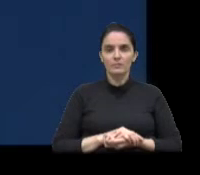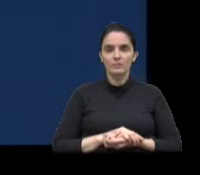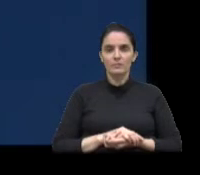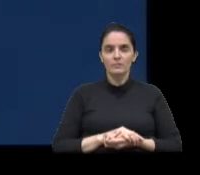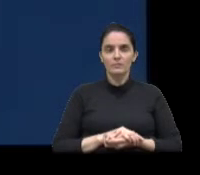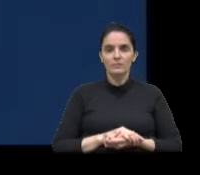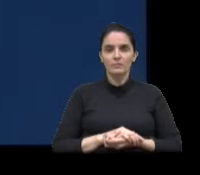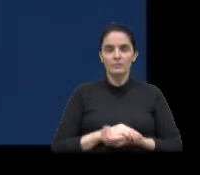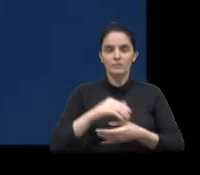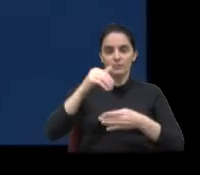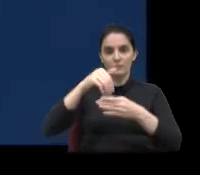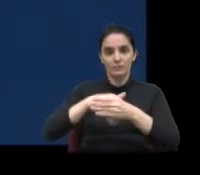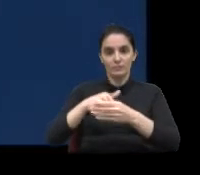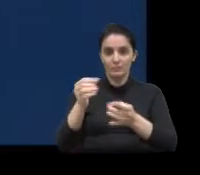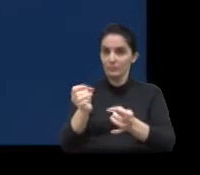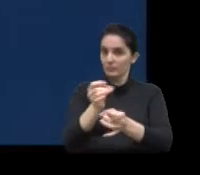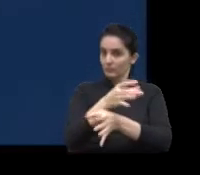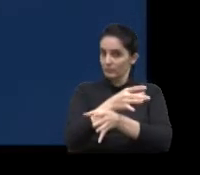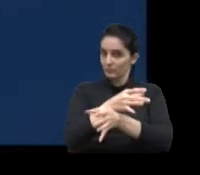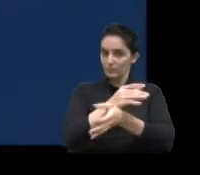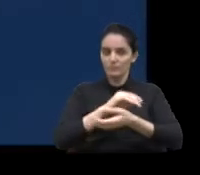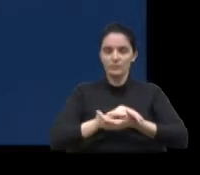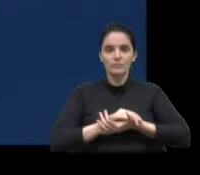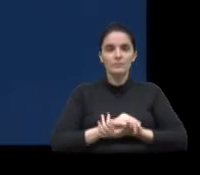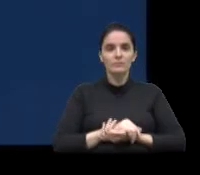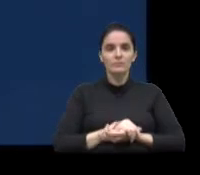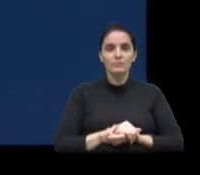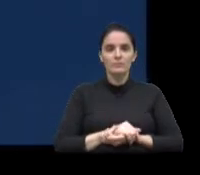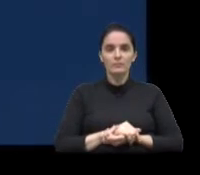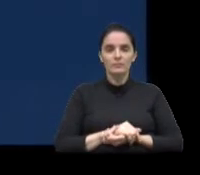Está encerrada a votação.